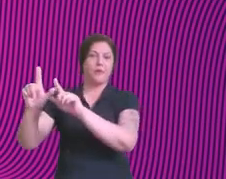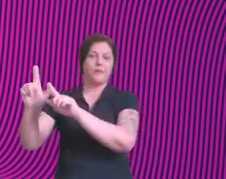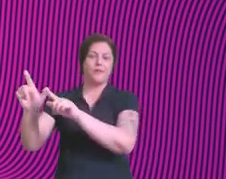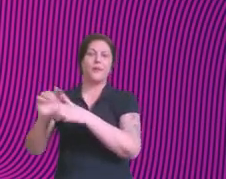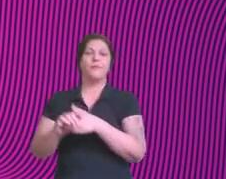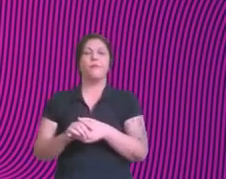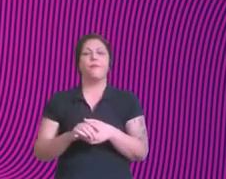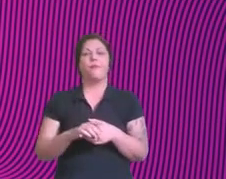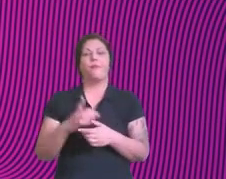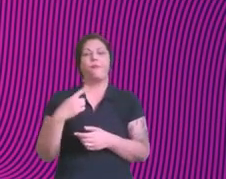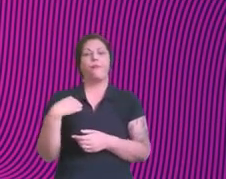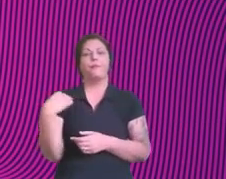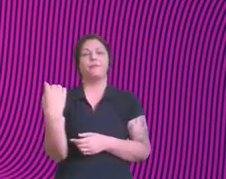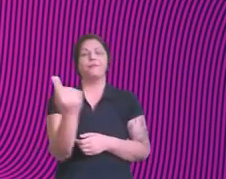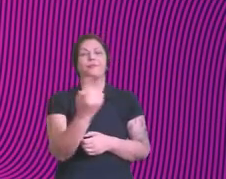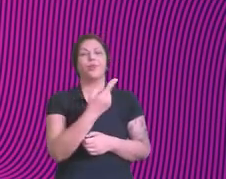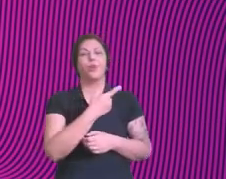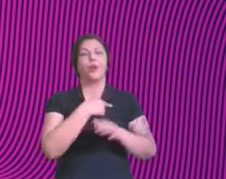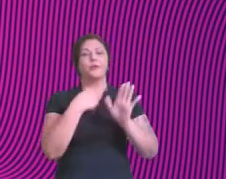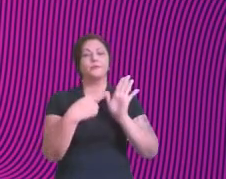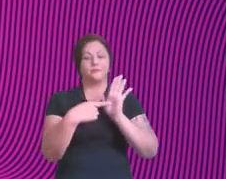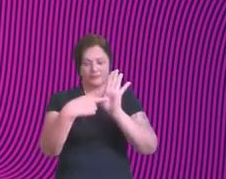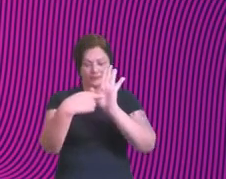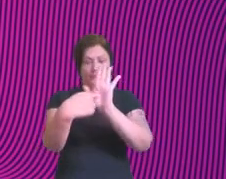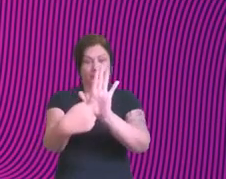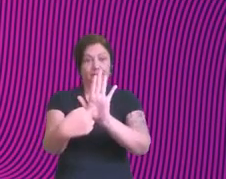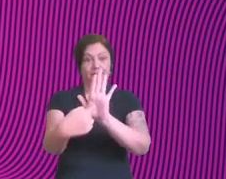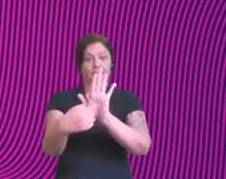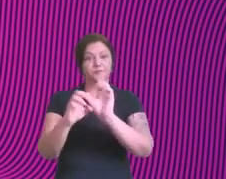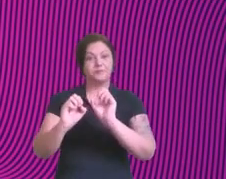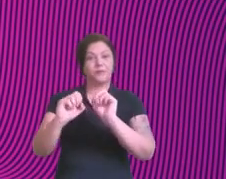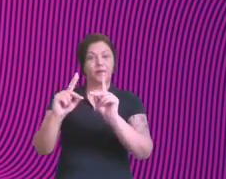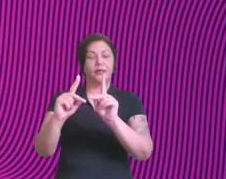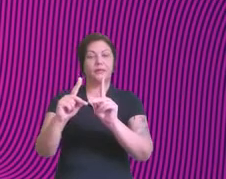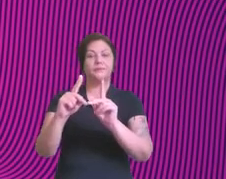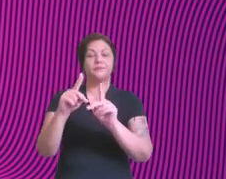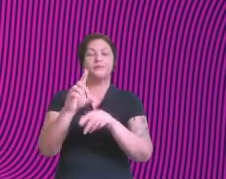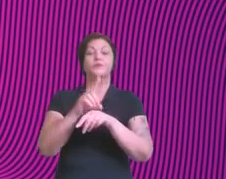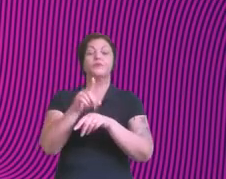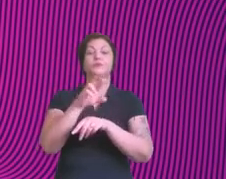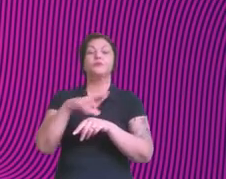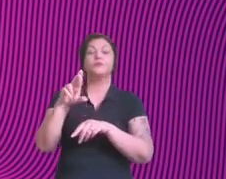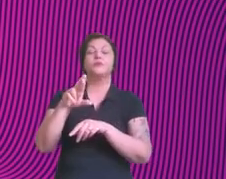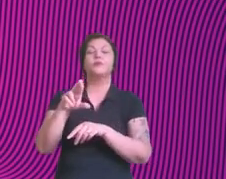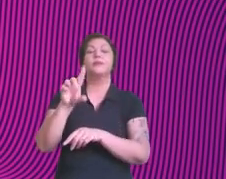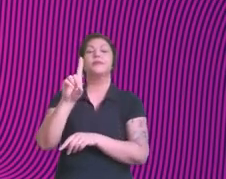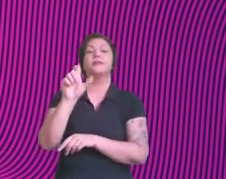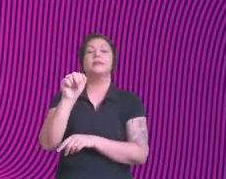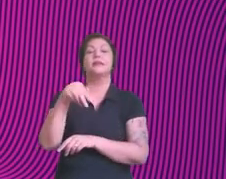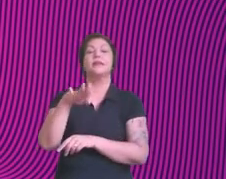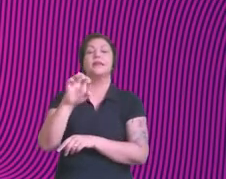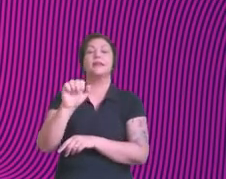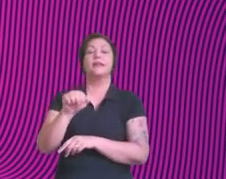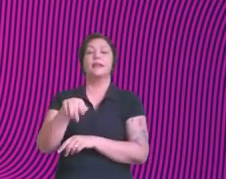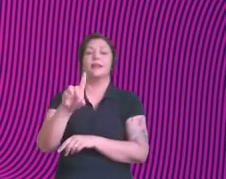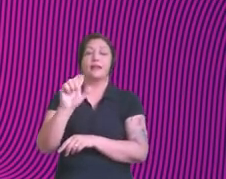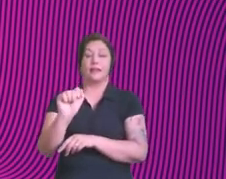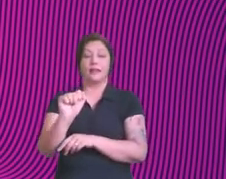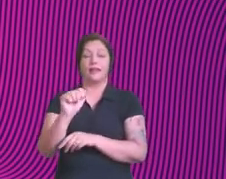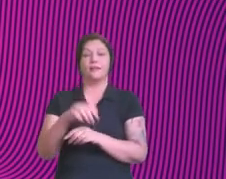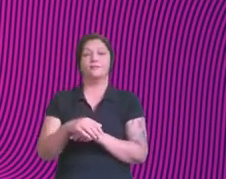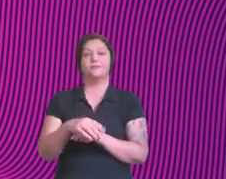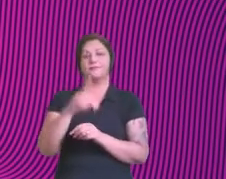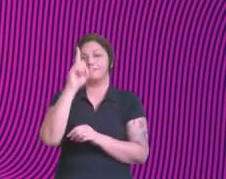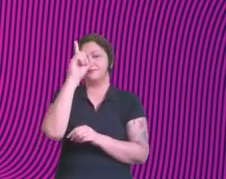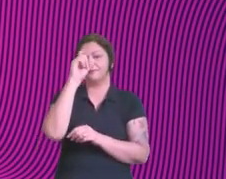nossa apresentação, né? A doutora Daniela Pesutti, que é oncologista do Américas Oncologia de